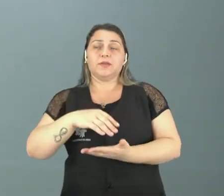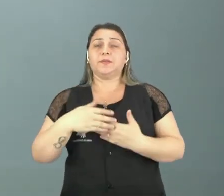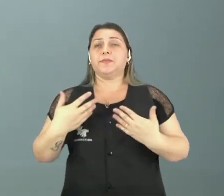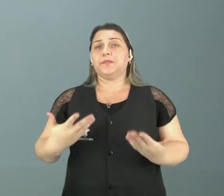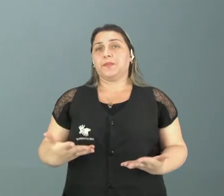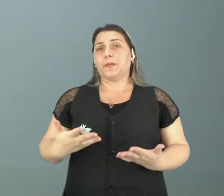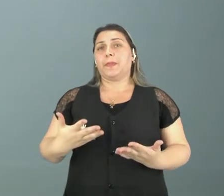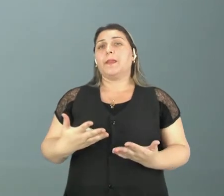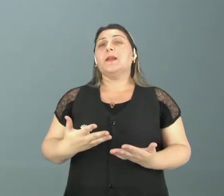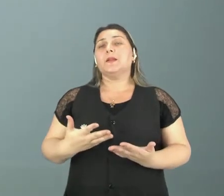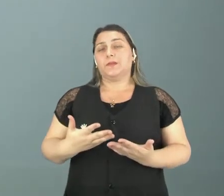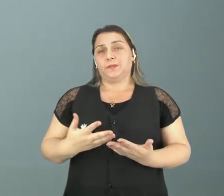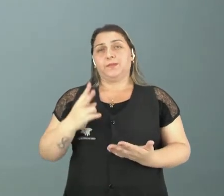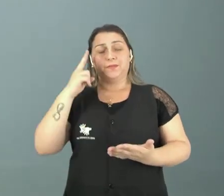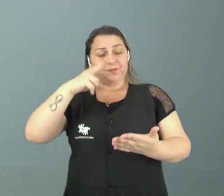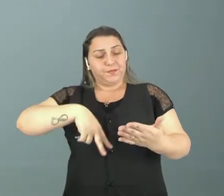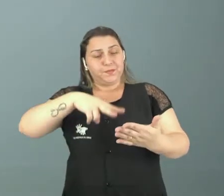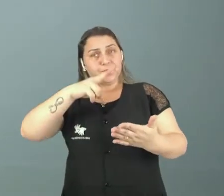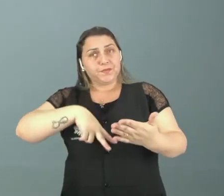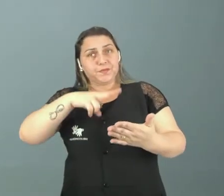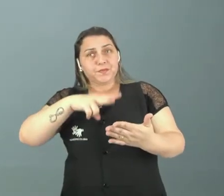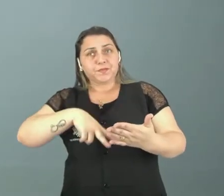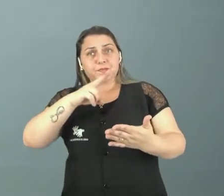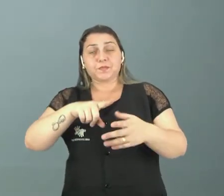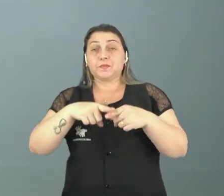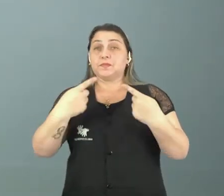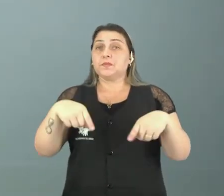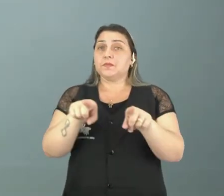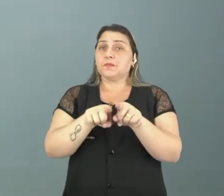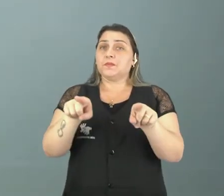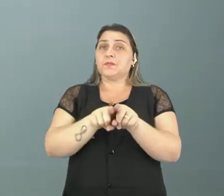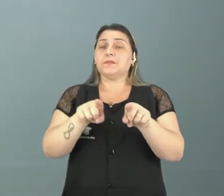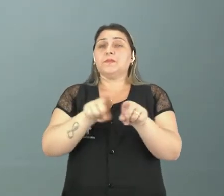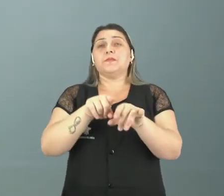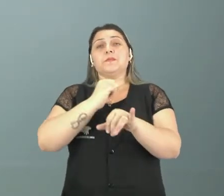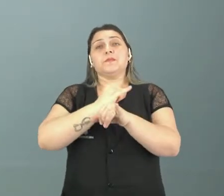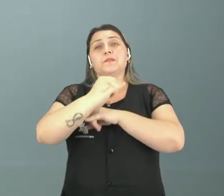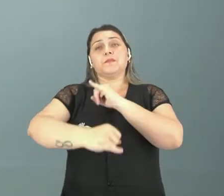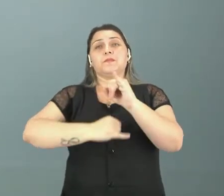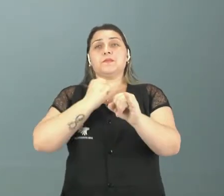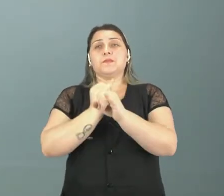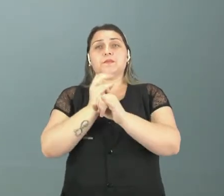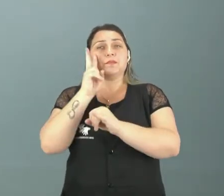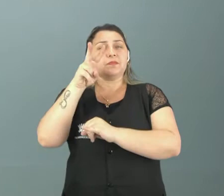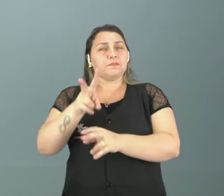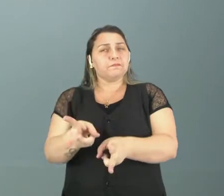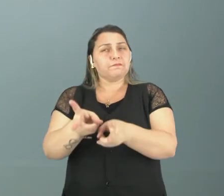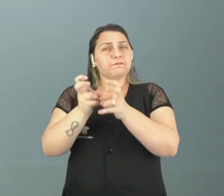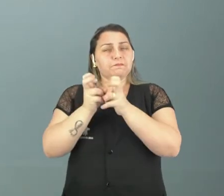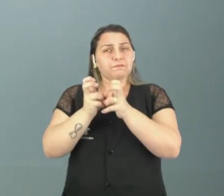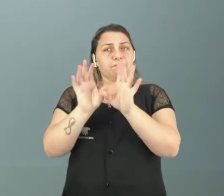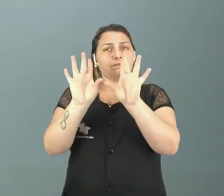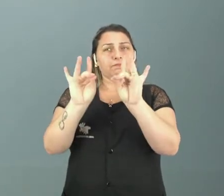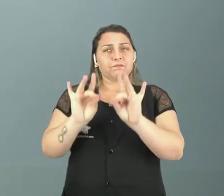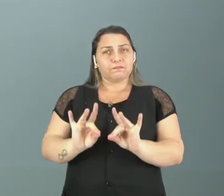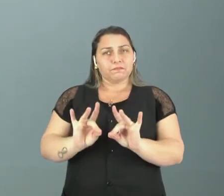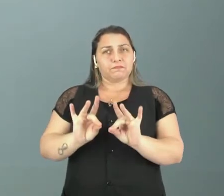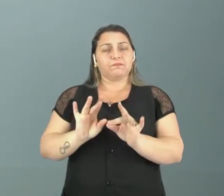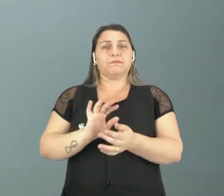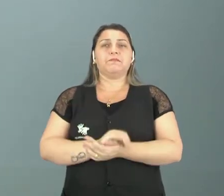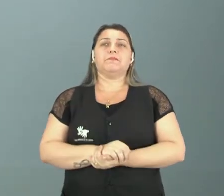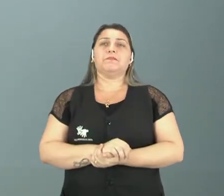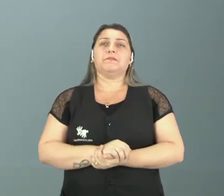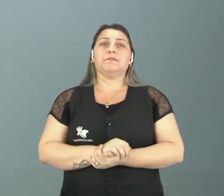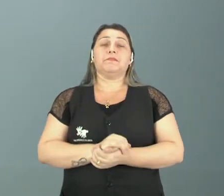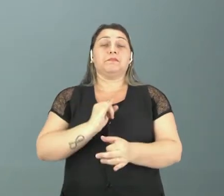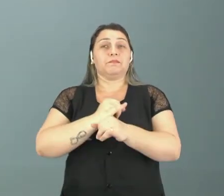tá? Que é aquele de papel que nós costumamos ler, mas também internet. Vocês perceberam esse detalhe aí?